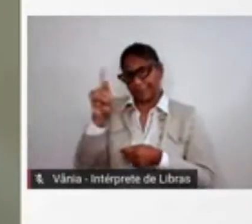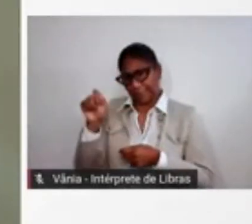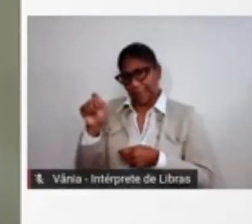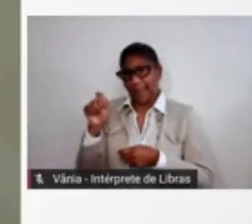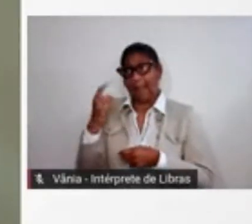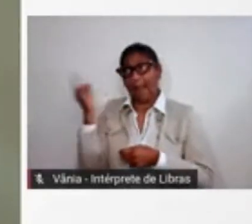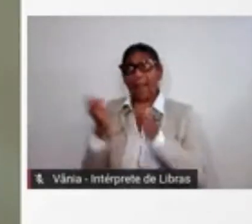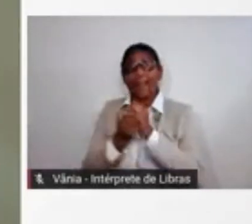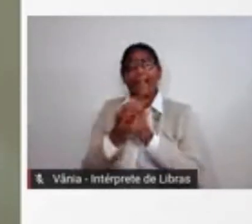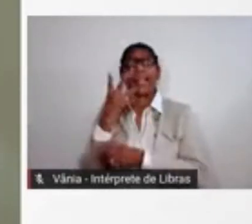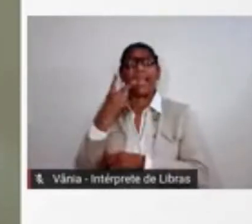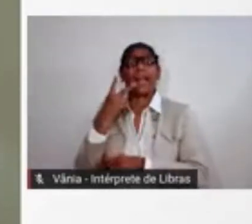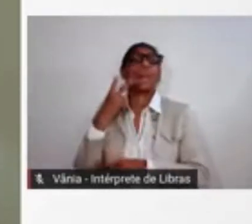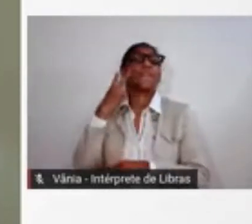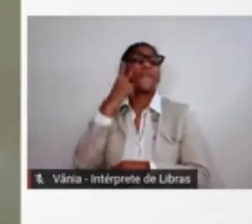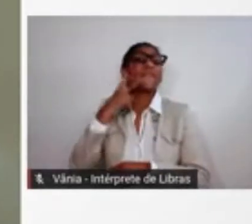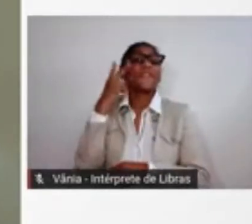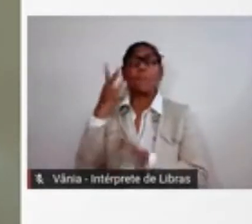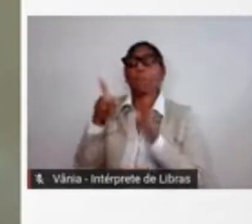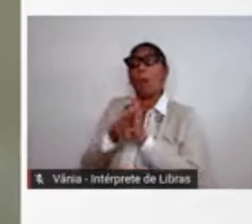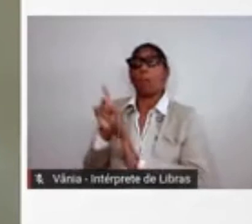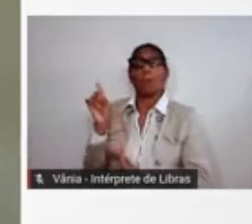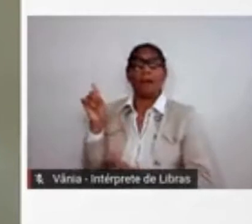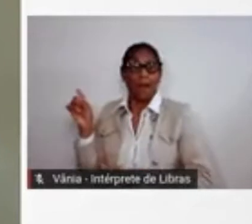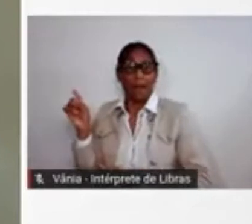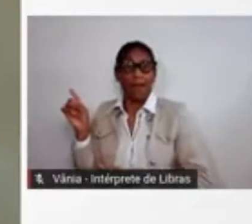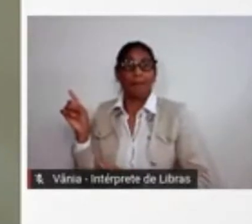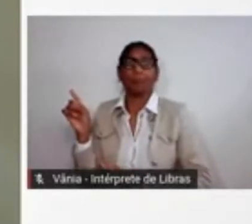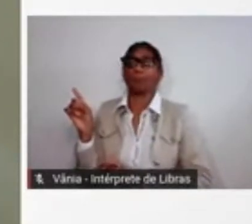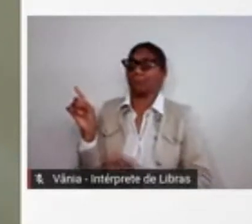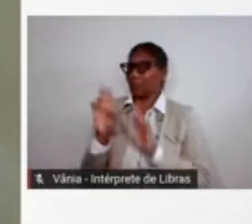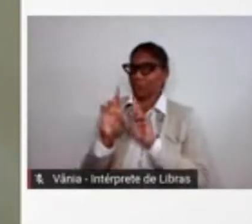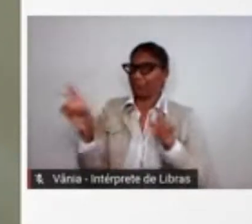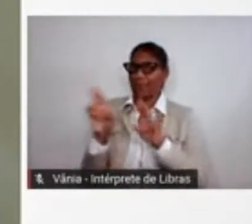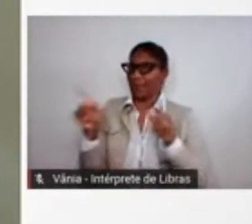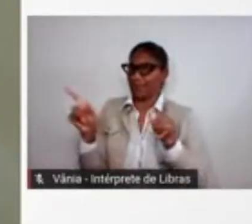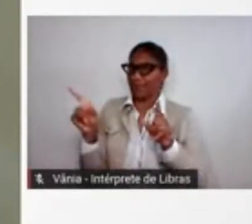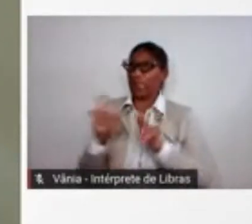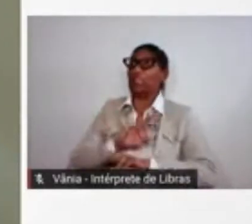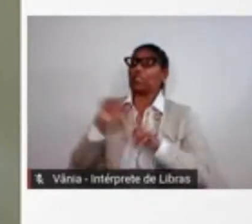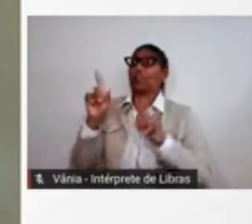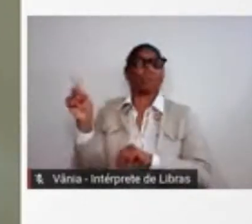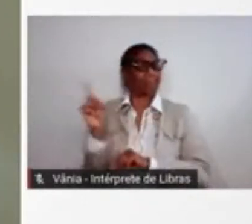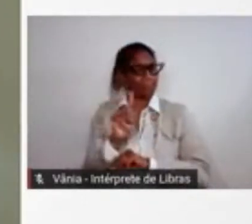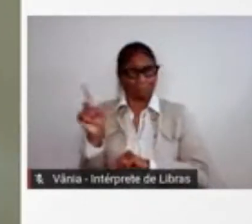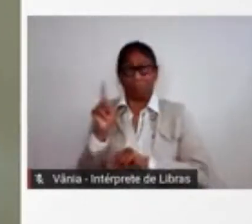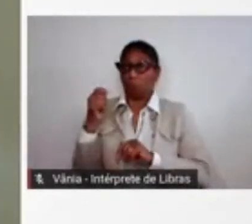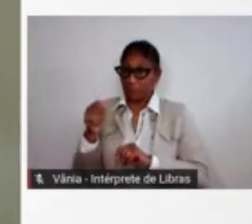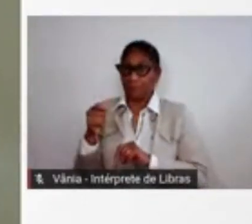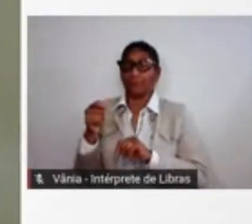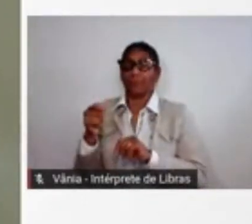próprios protocolos para a bandeira amarela, os próprios protocolos da bandeira laranja, os seus próprios protocolos da vermelha e da bandeira